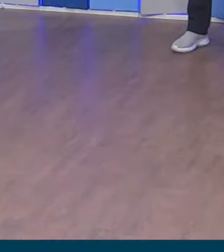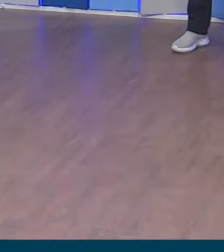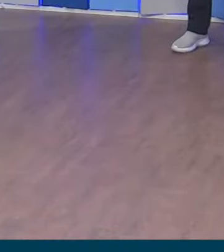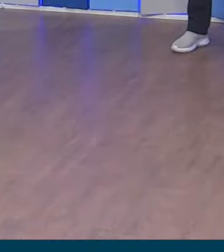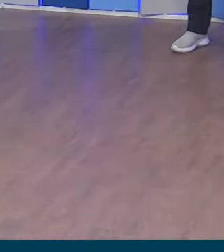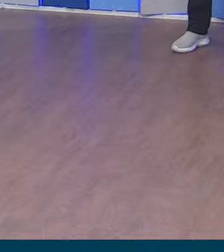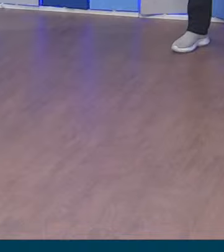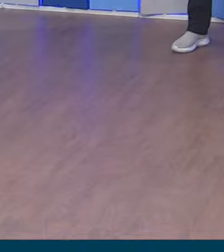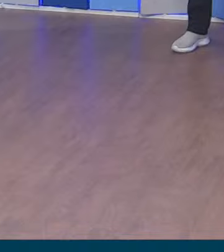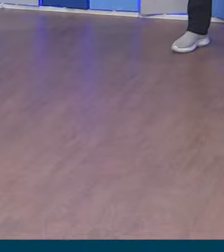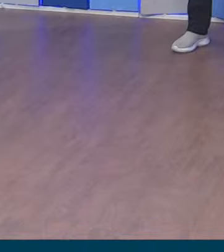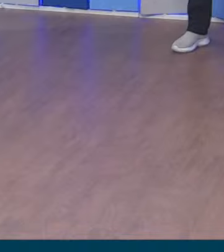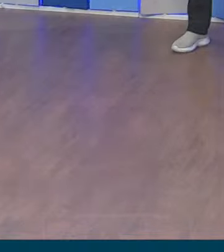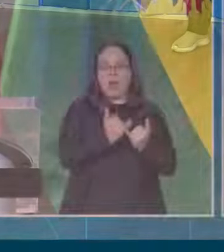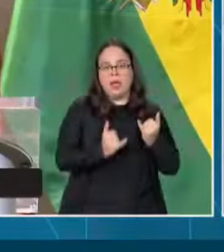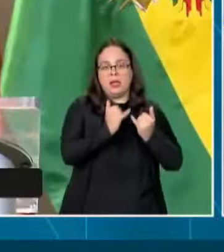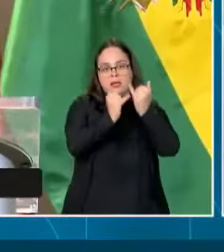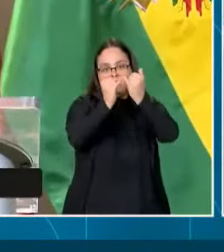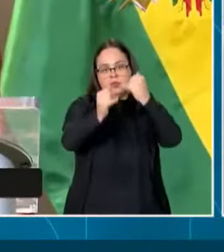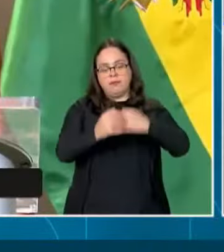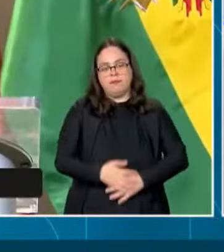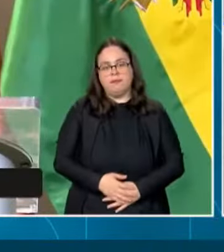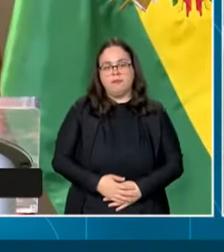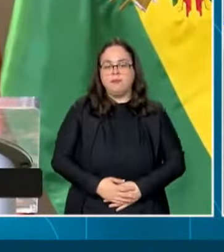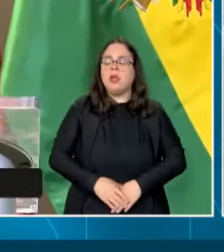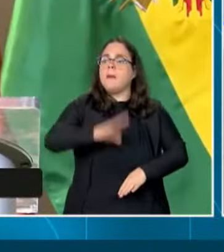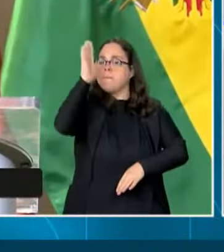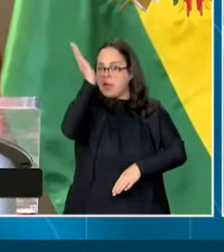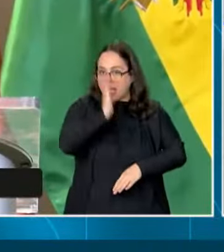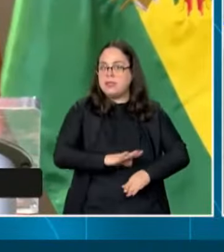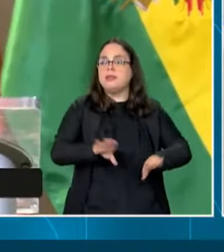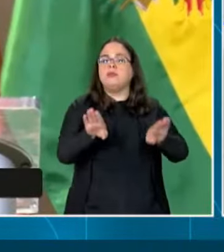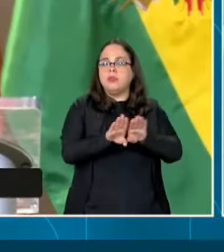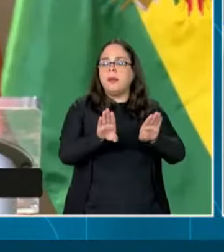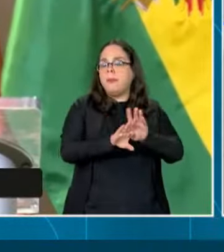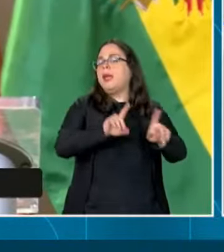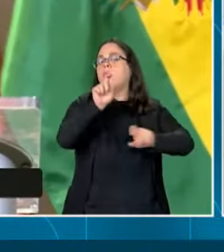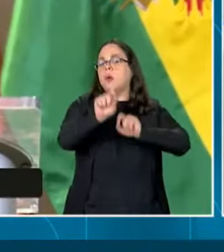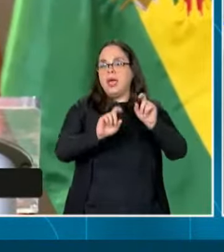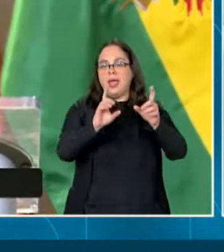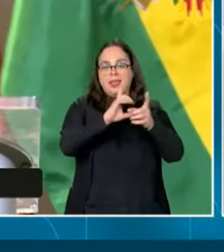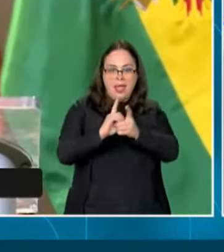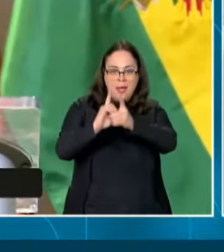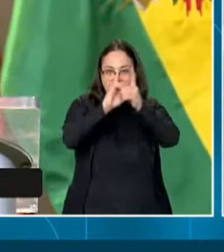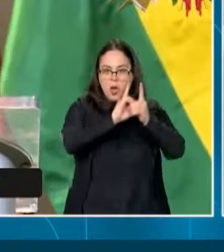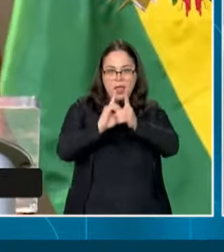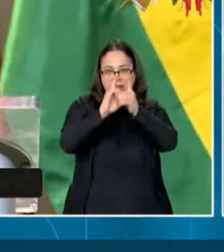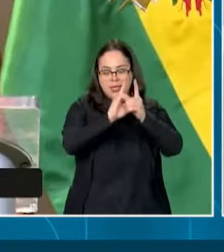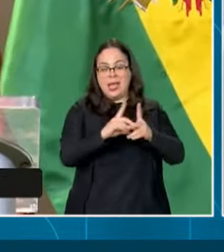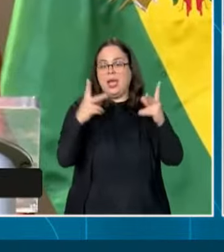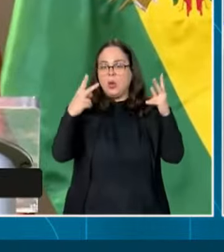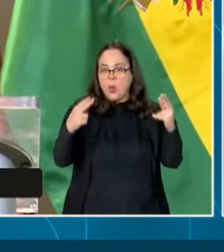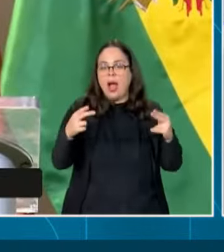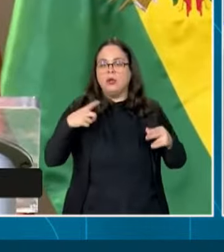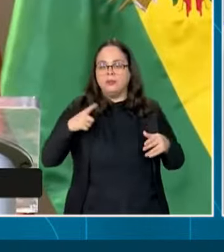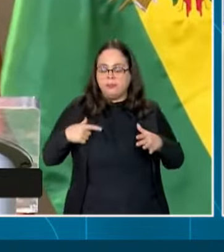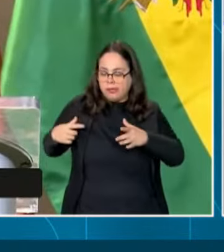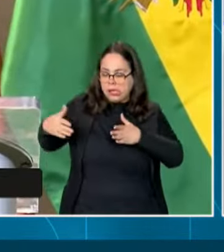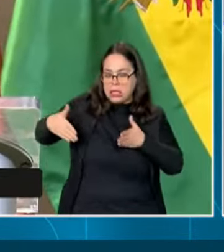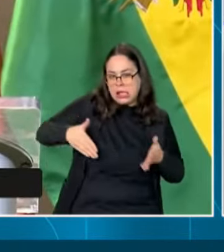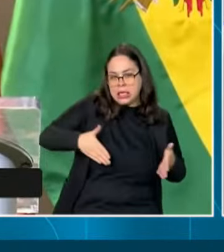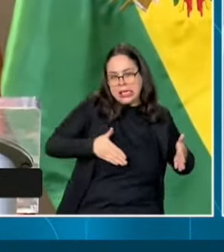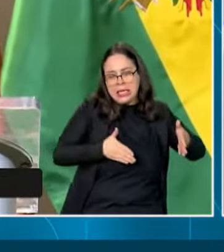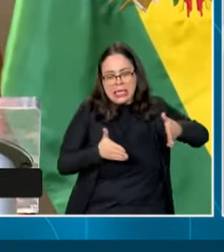E os segmentos que puxam também revelam muito o teor dessa melhora da avaliação do Lula, principalmente entre mulheres, aquela